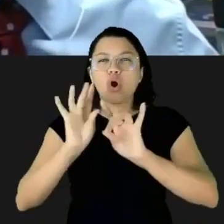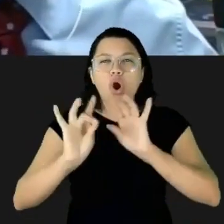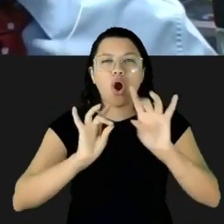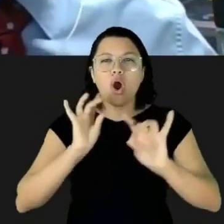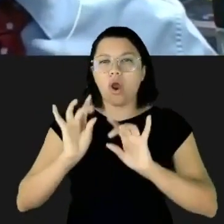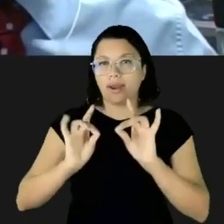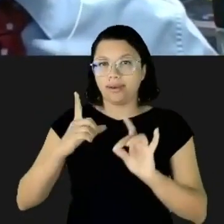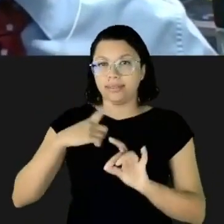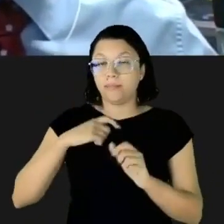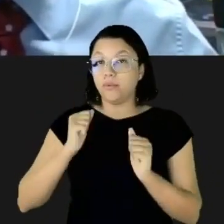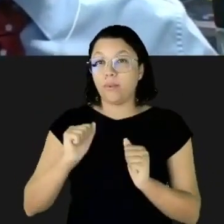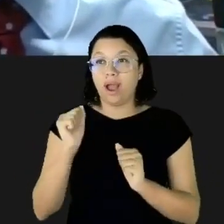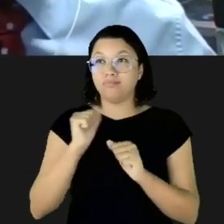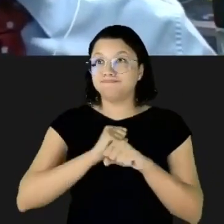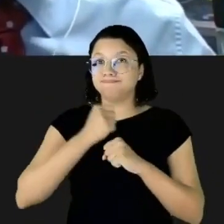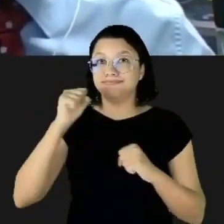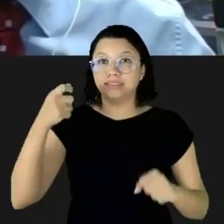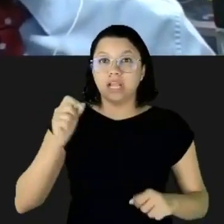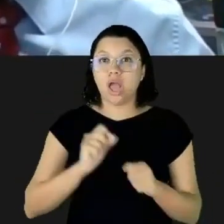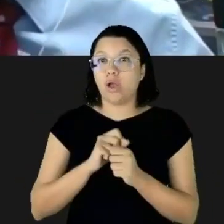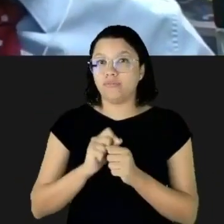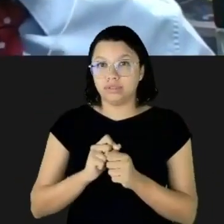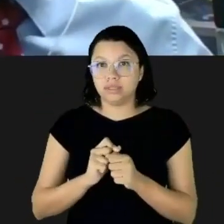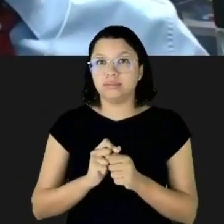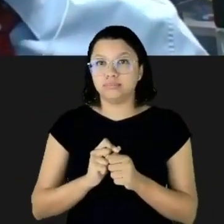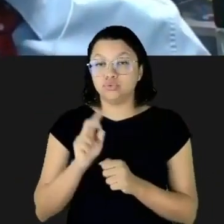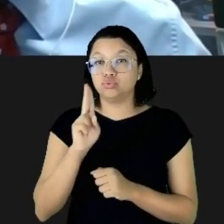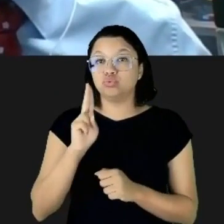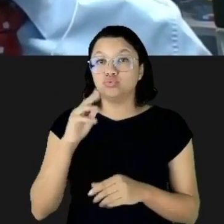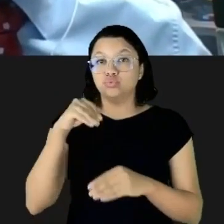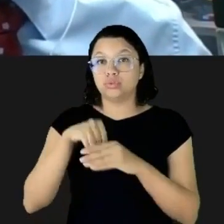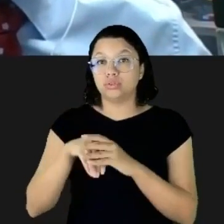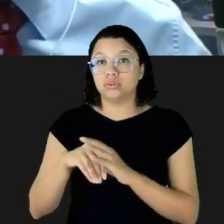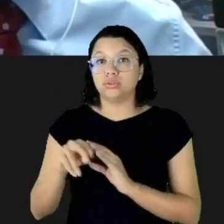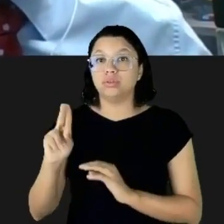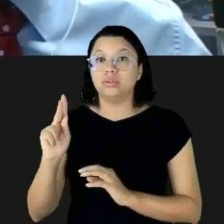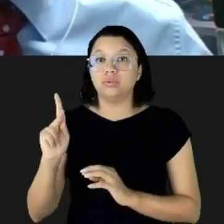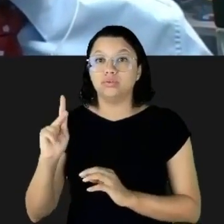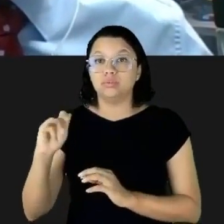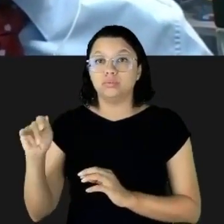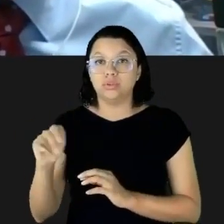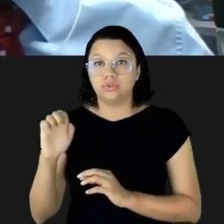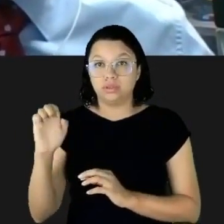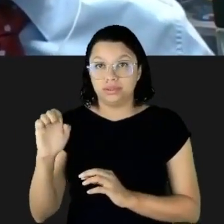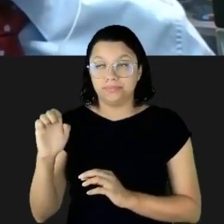enorme de você usar os filtros e tudo é filtro se você olhar